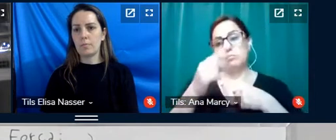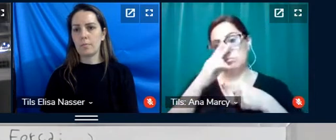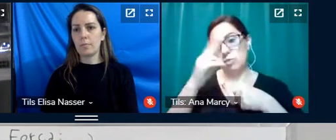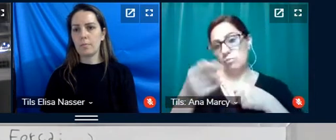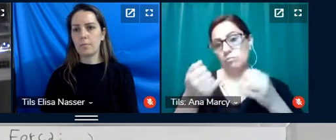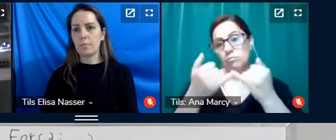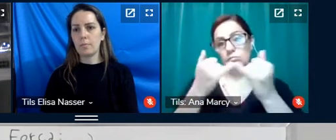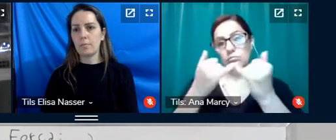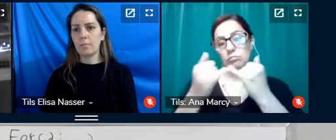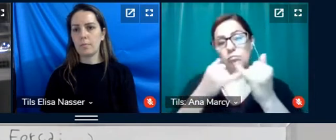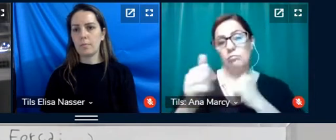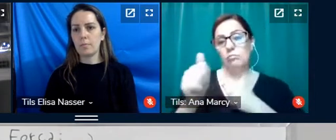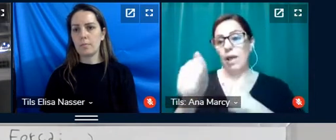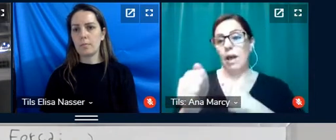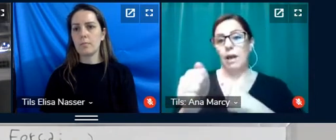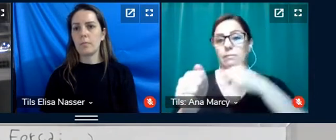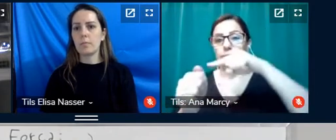como essa aqui.